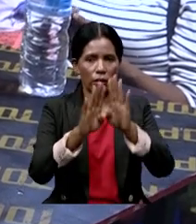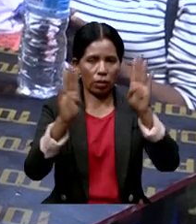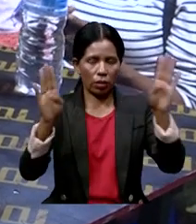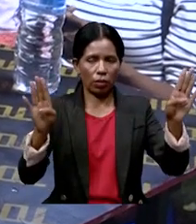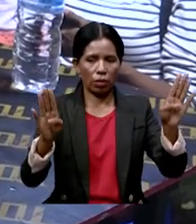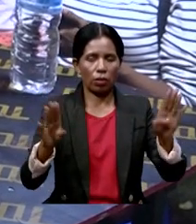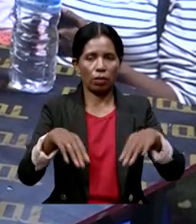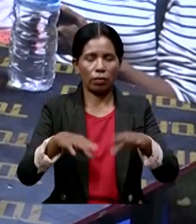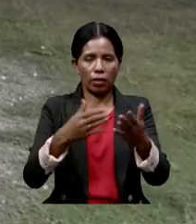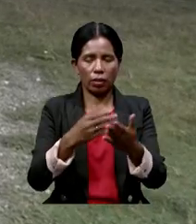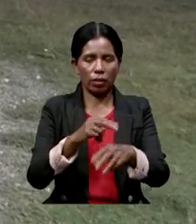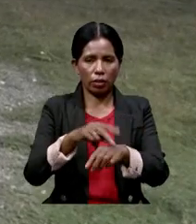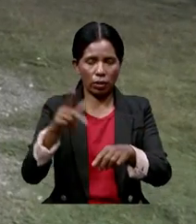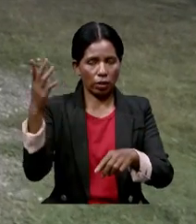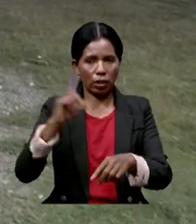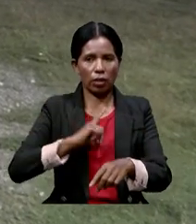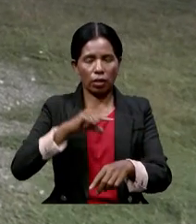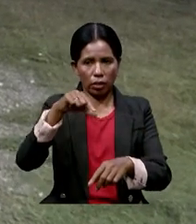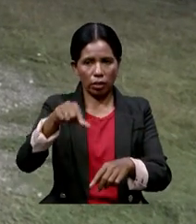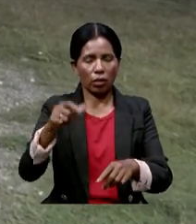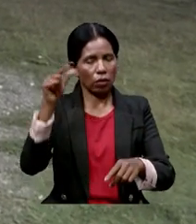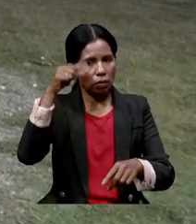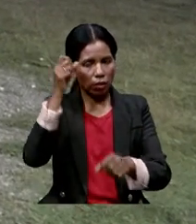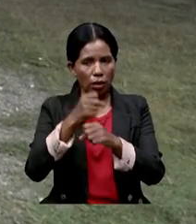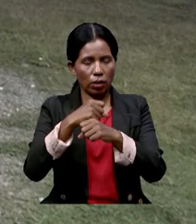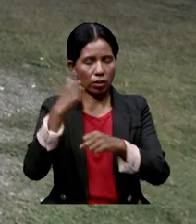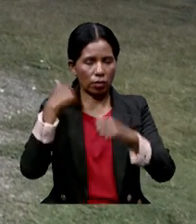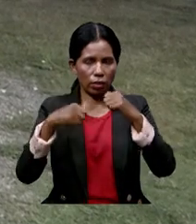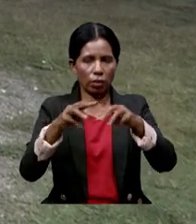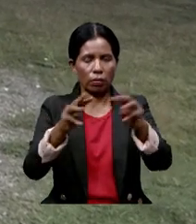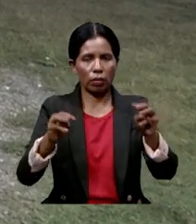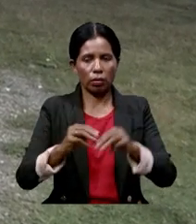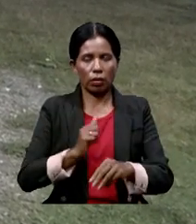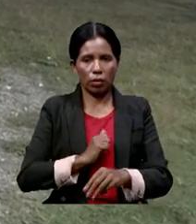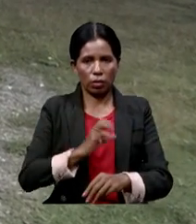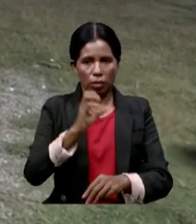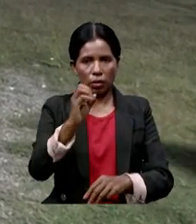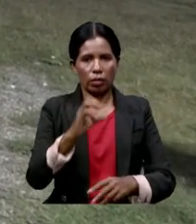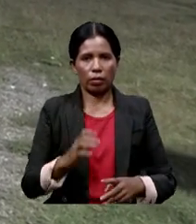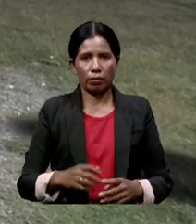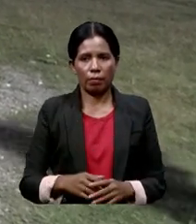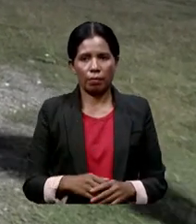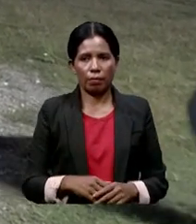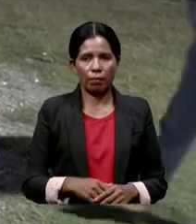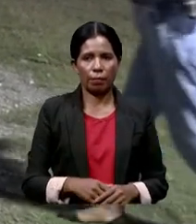Feira Nacional e Liquiçá governo mos halo atividade hanesan e municipio Naru. Damian Gonçalves, Lamberto da Silva, GMN.